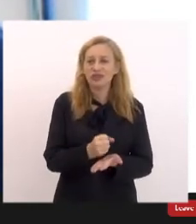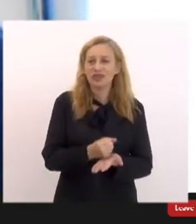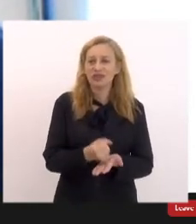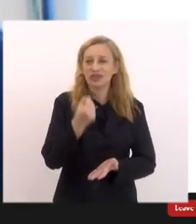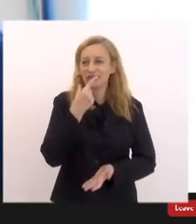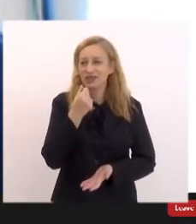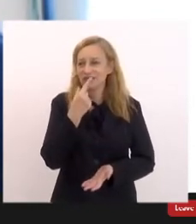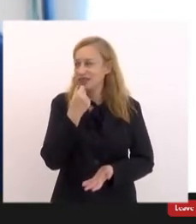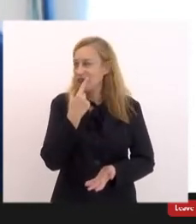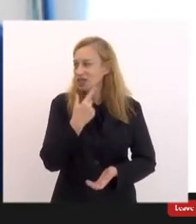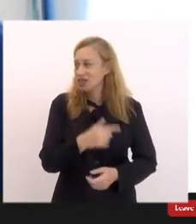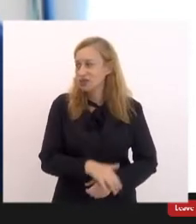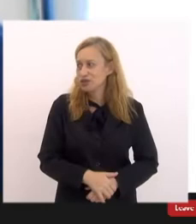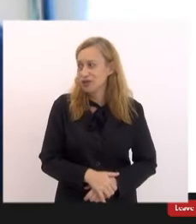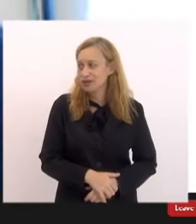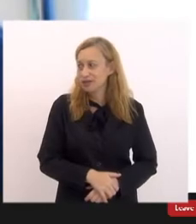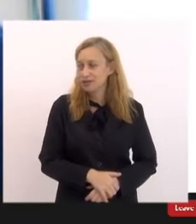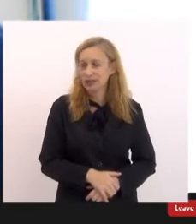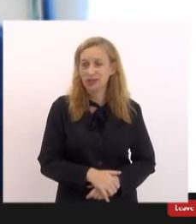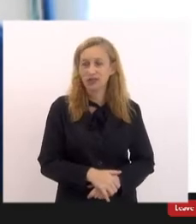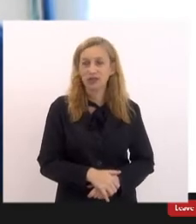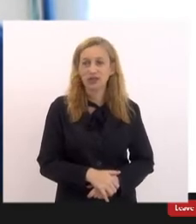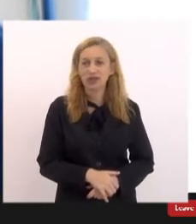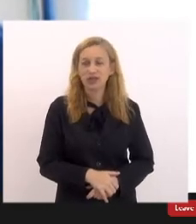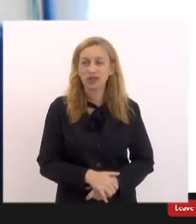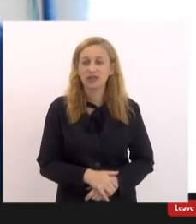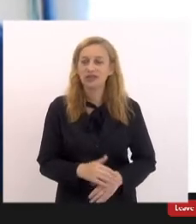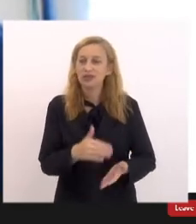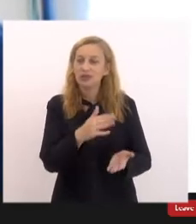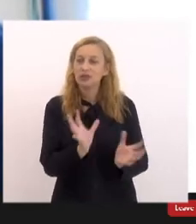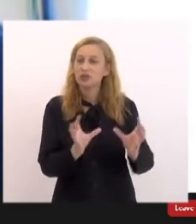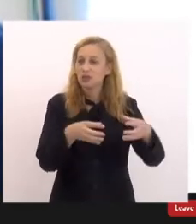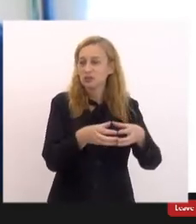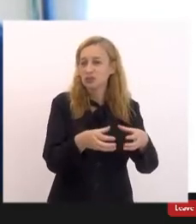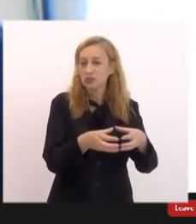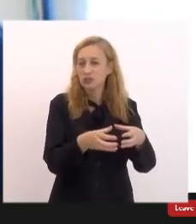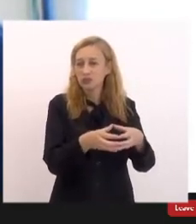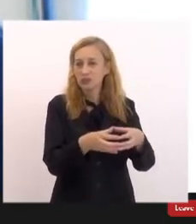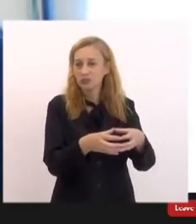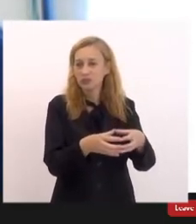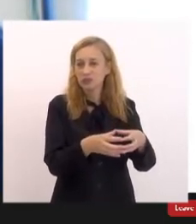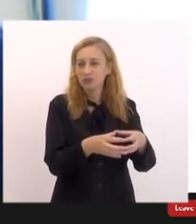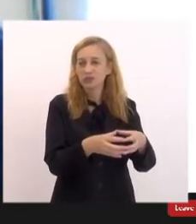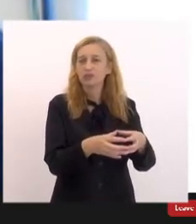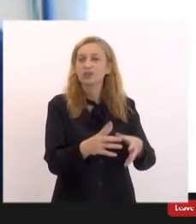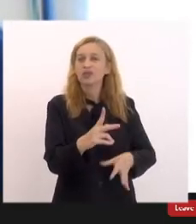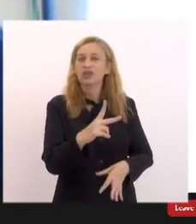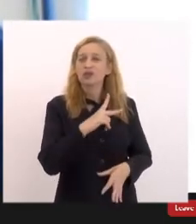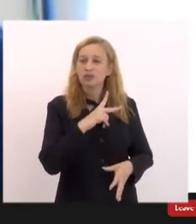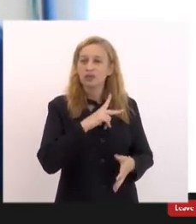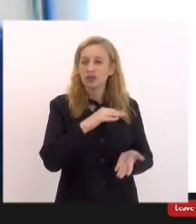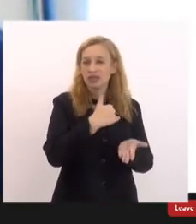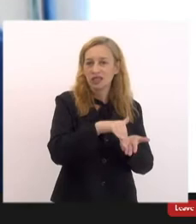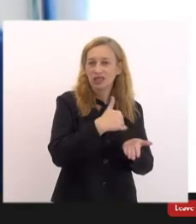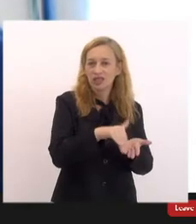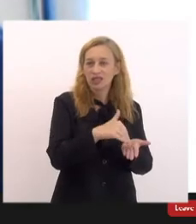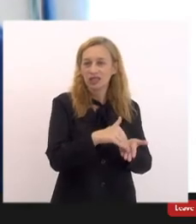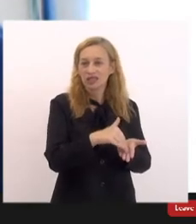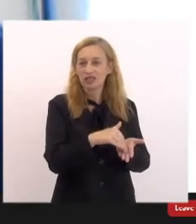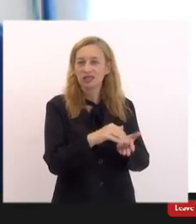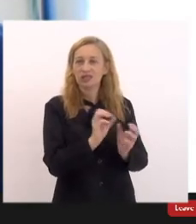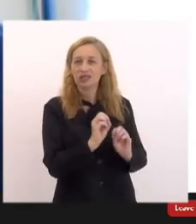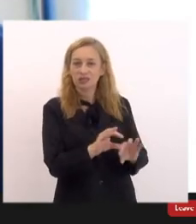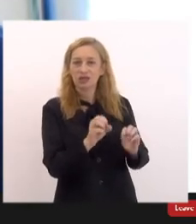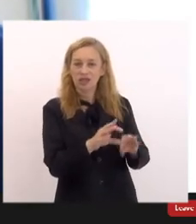etc., ou uma equipe da própria Secretaria de Estado de Educação móvel que possa garantir essa testagem, para a gente